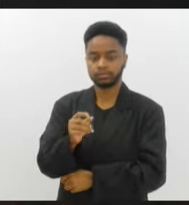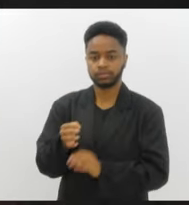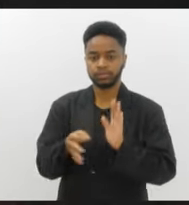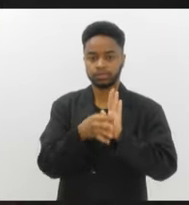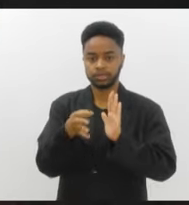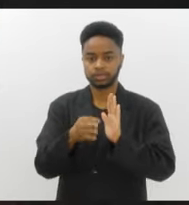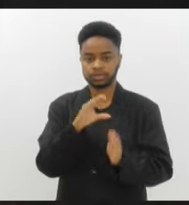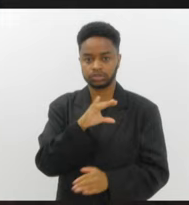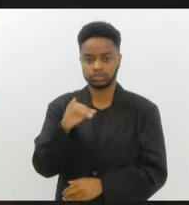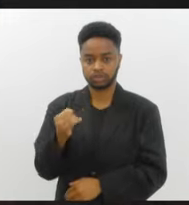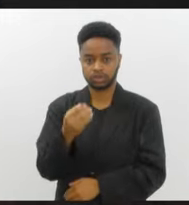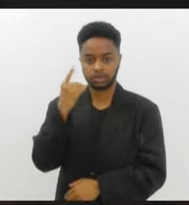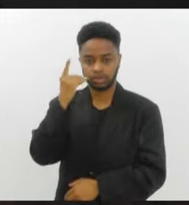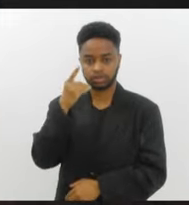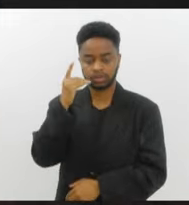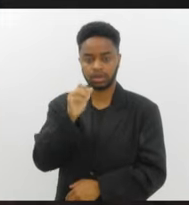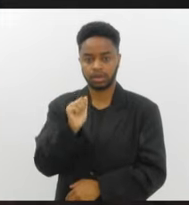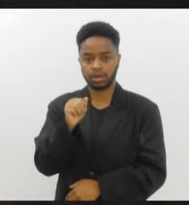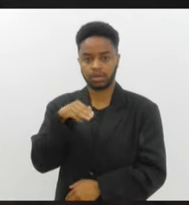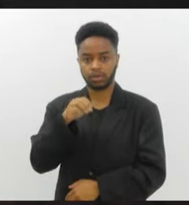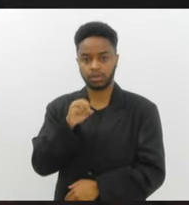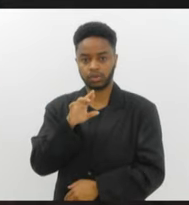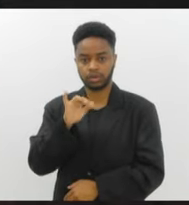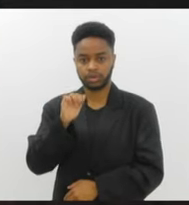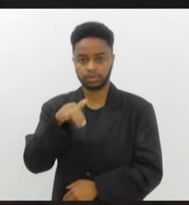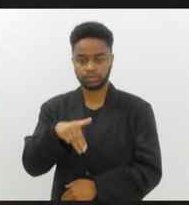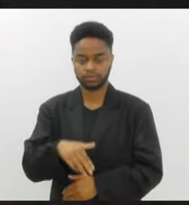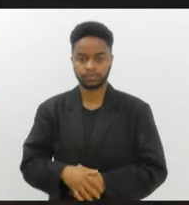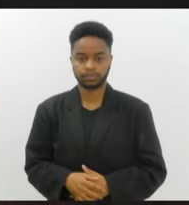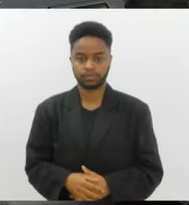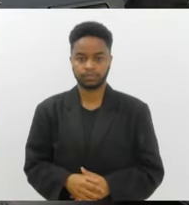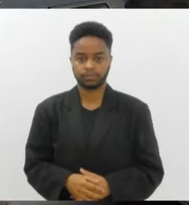CCJ, deputado presidente Rodrigo Amorim.